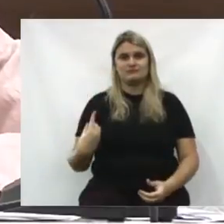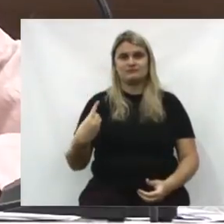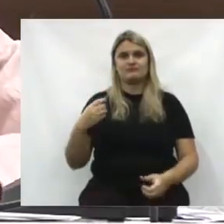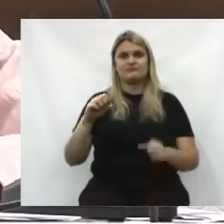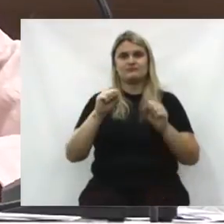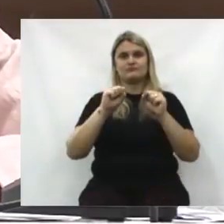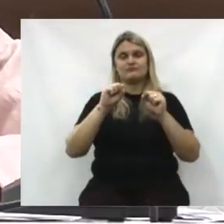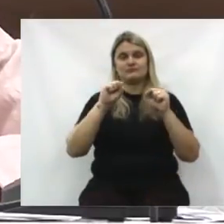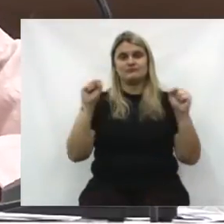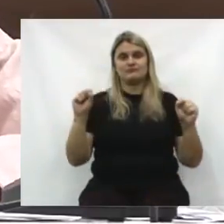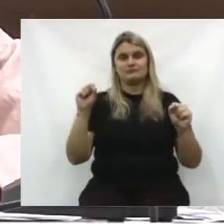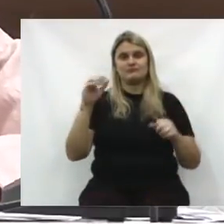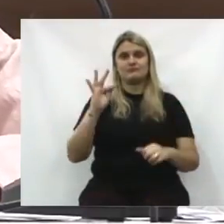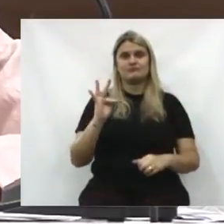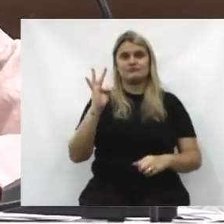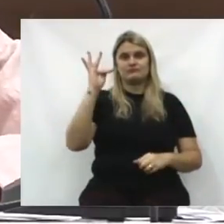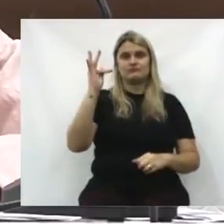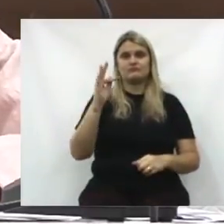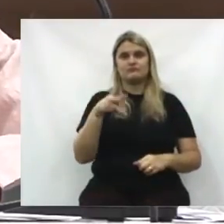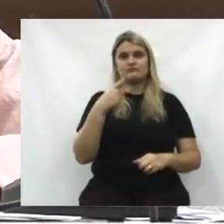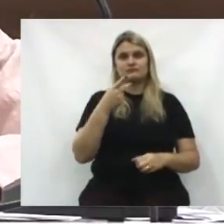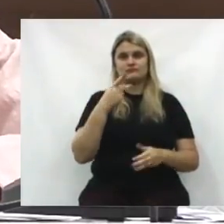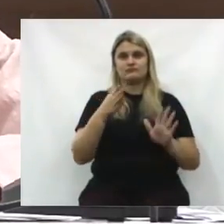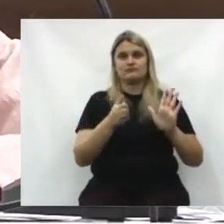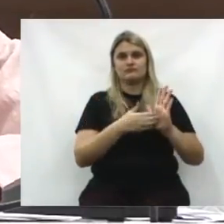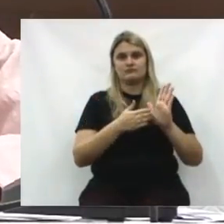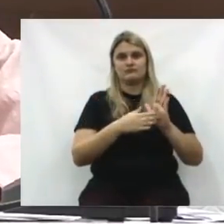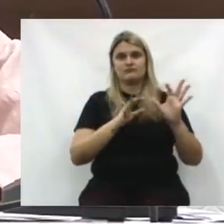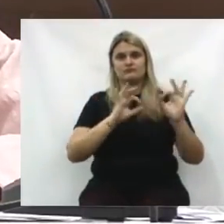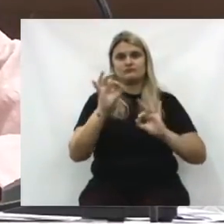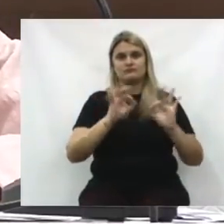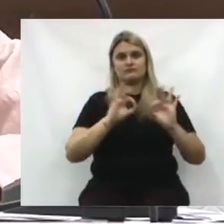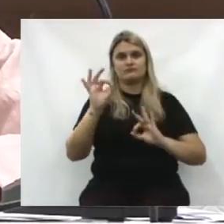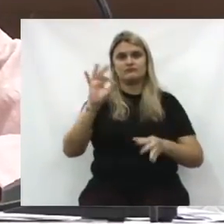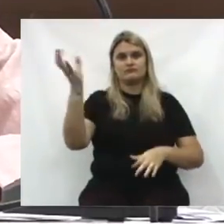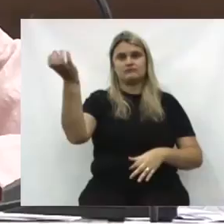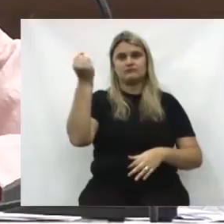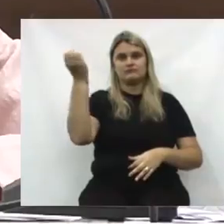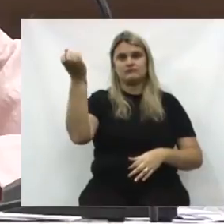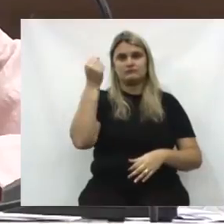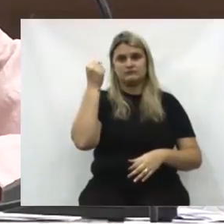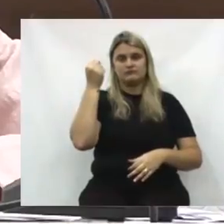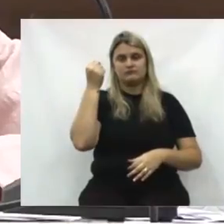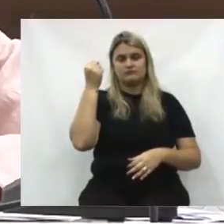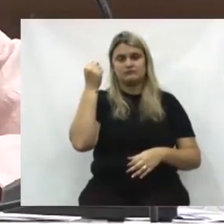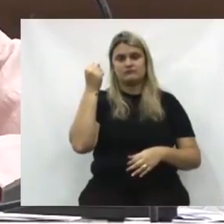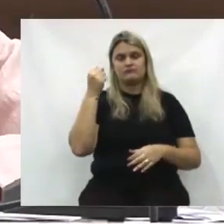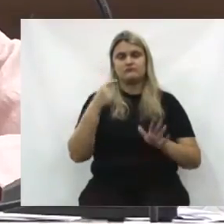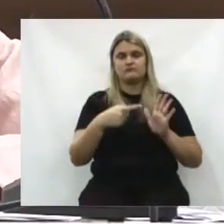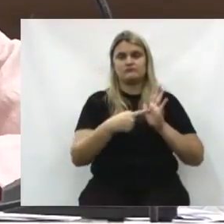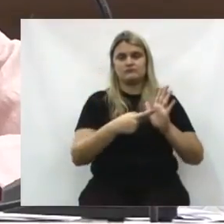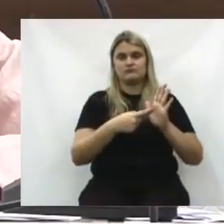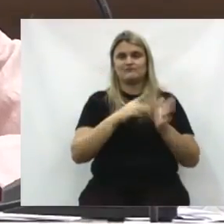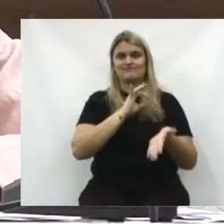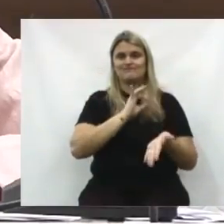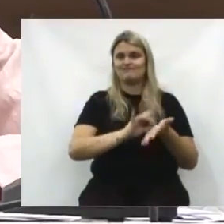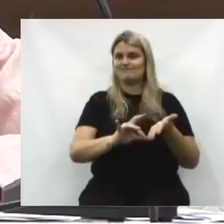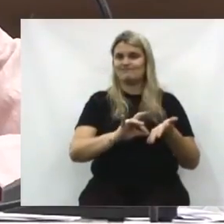Câmara dos Deputados e ao Senado Federal, com relação à proposta da reforma da Previdência